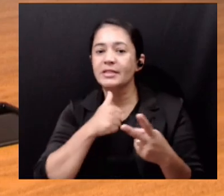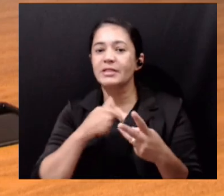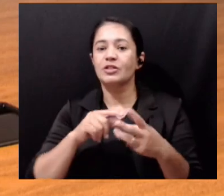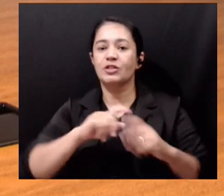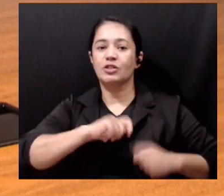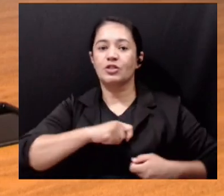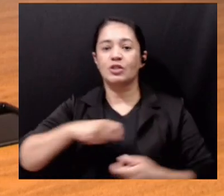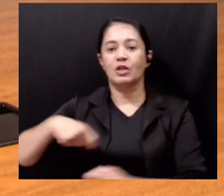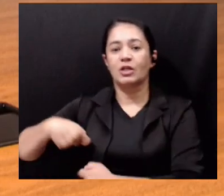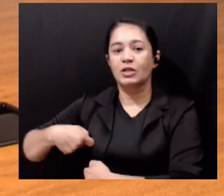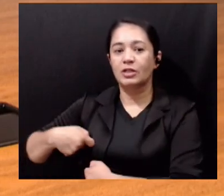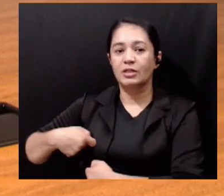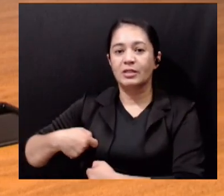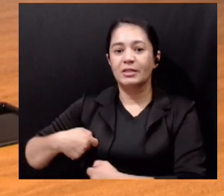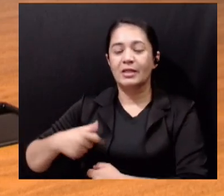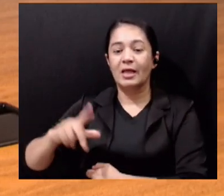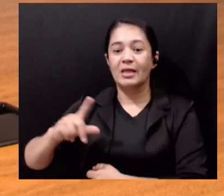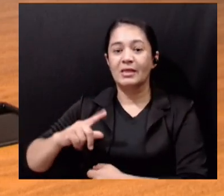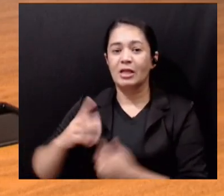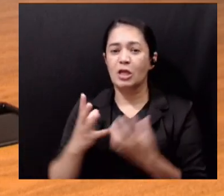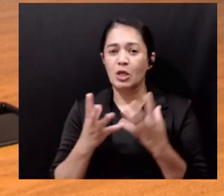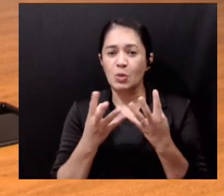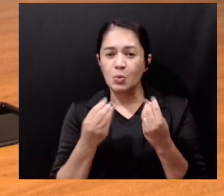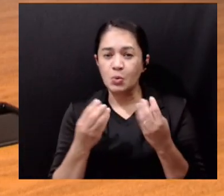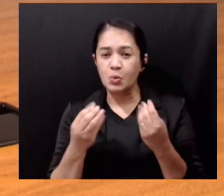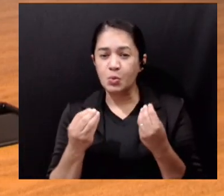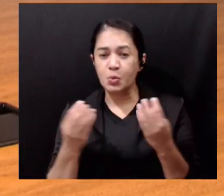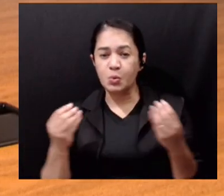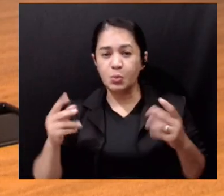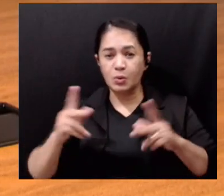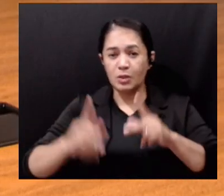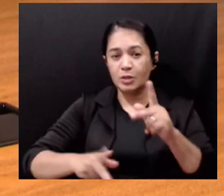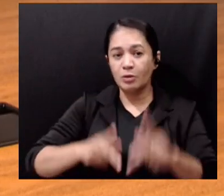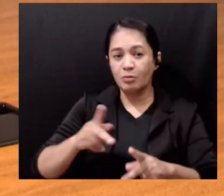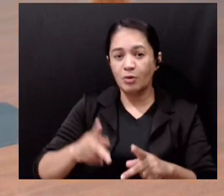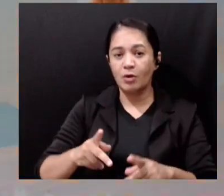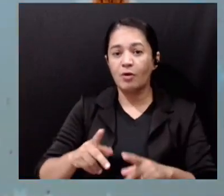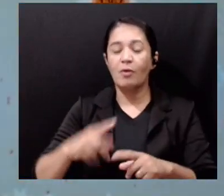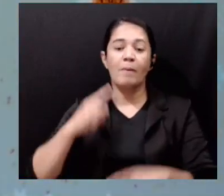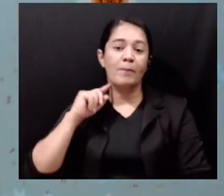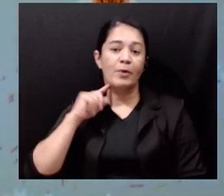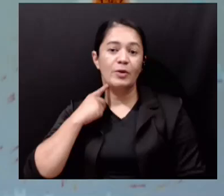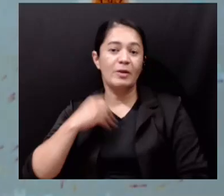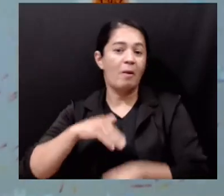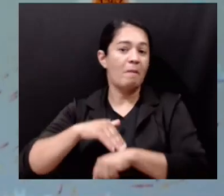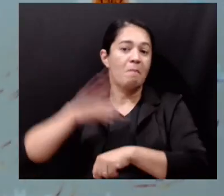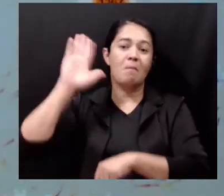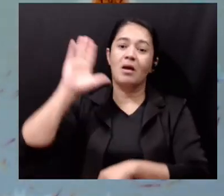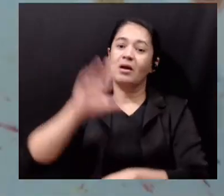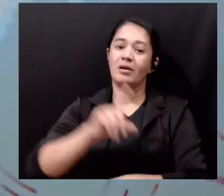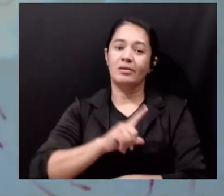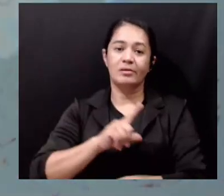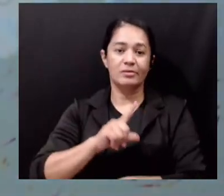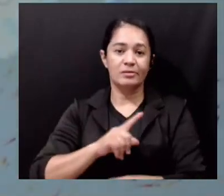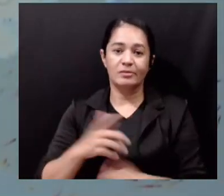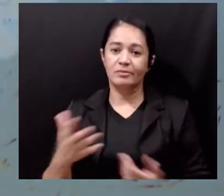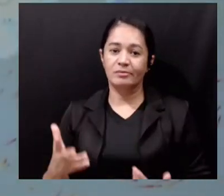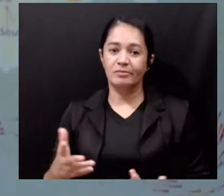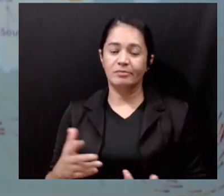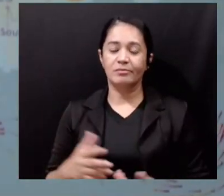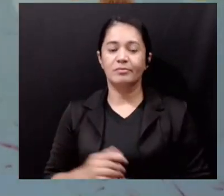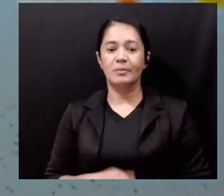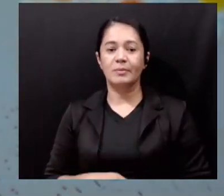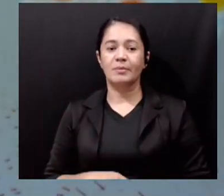tem muita concentração de gente, tem mais poluição. Ou outro mapa, por exemplo, relacionando como que a falta